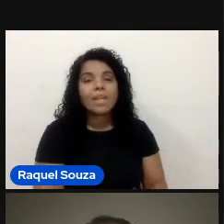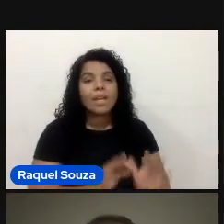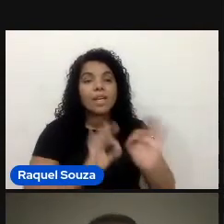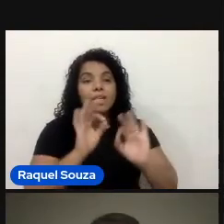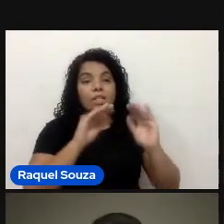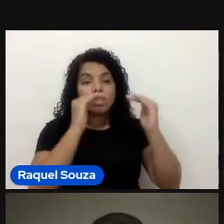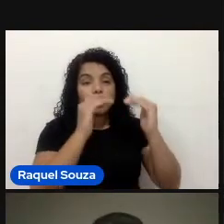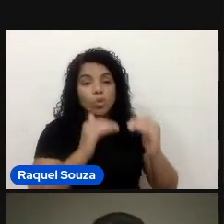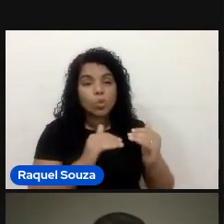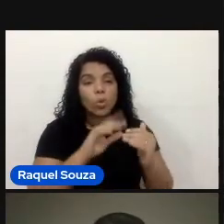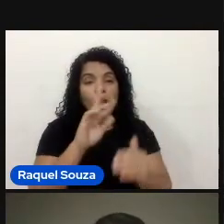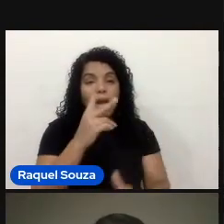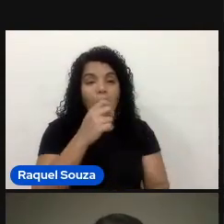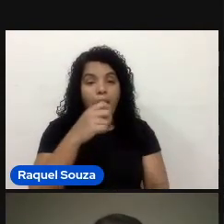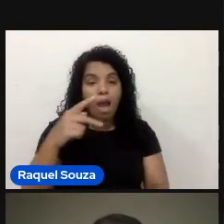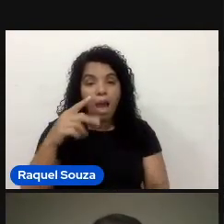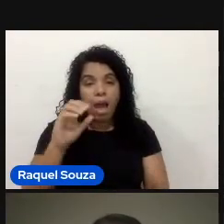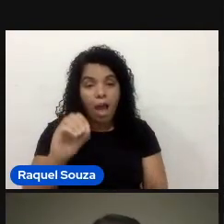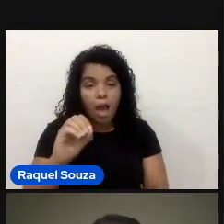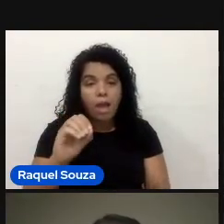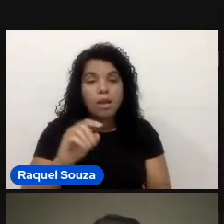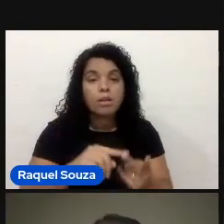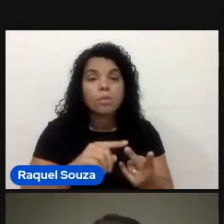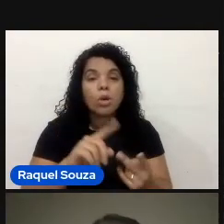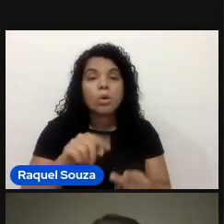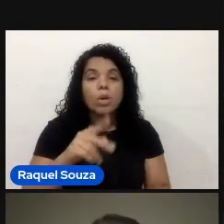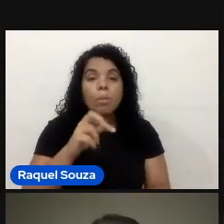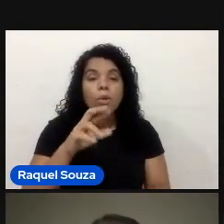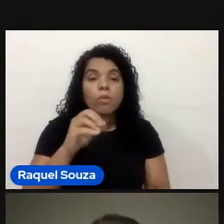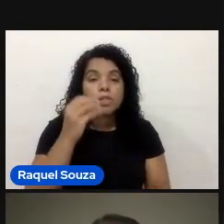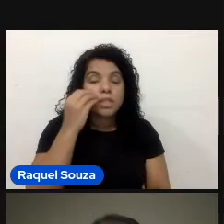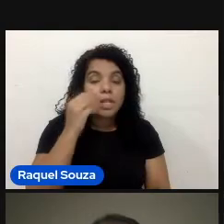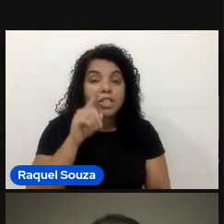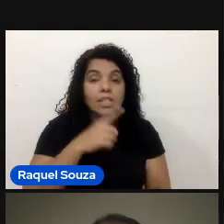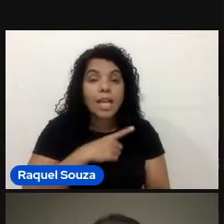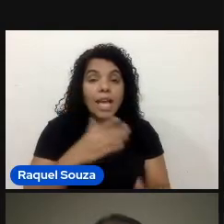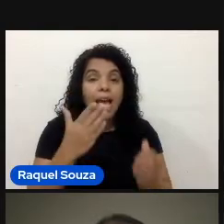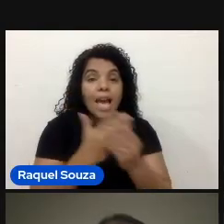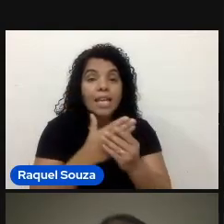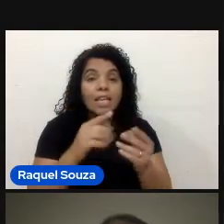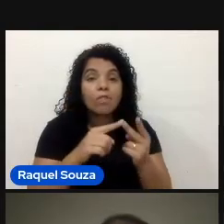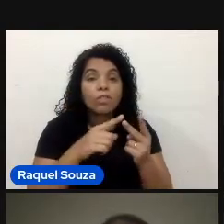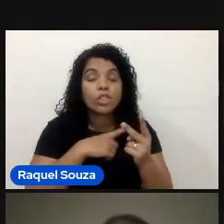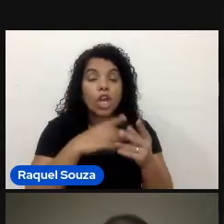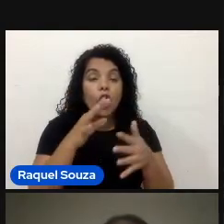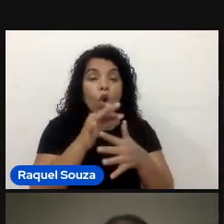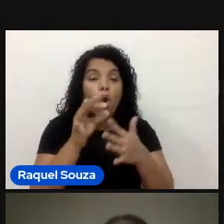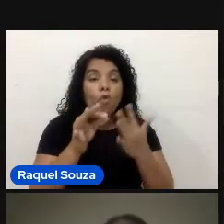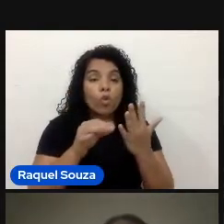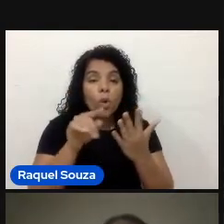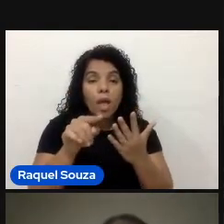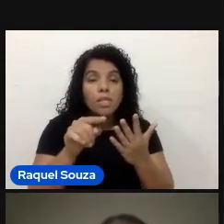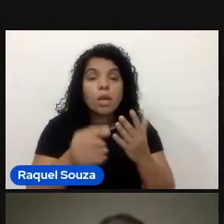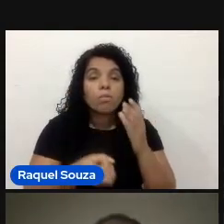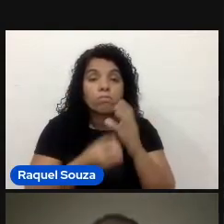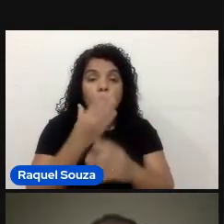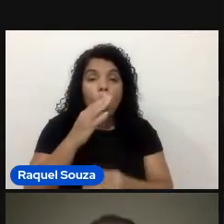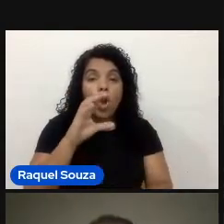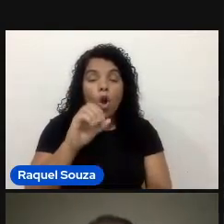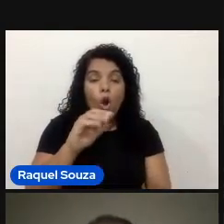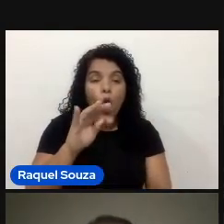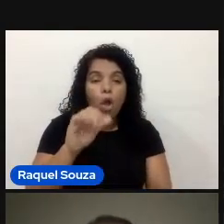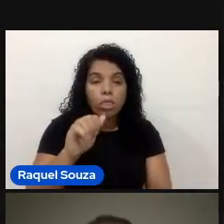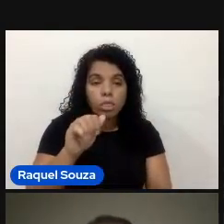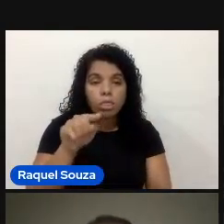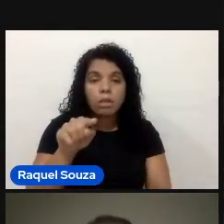RAPO, para o Visual Regression Testing, ele tem um arquivo de configuração aqui. Quando você cria uma conta, você vai